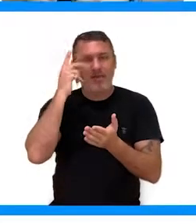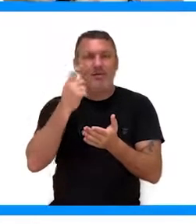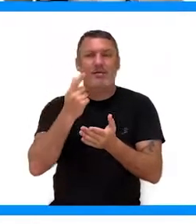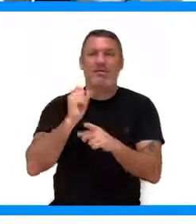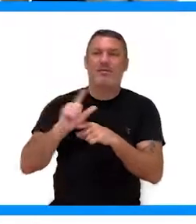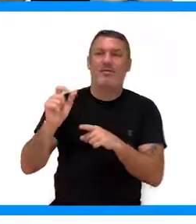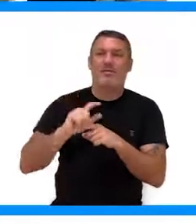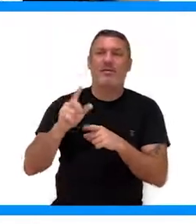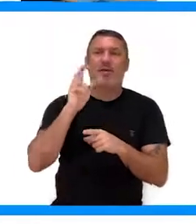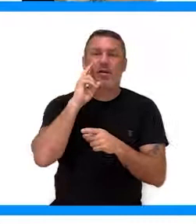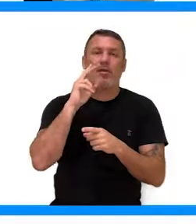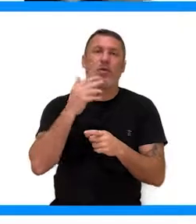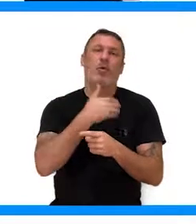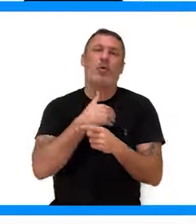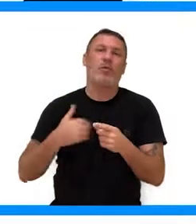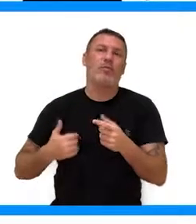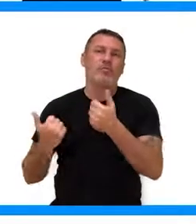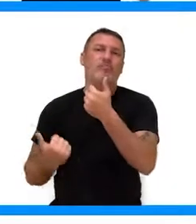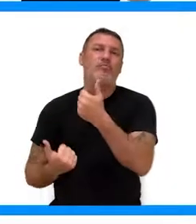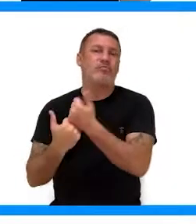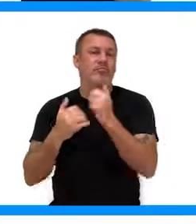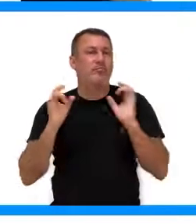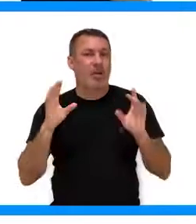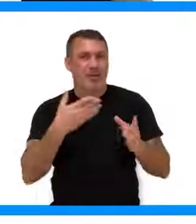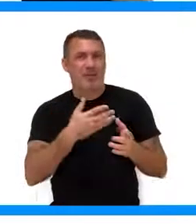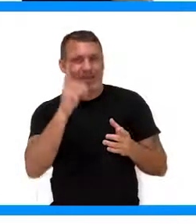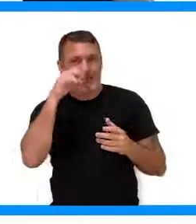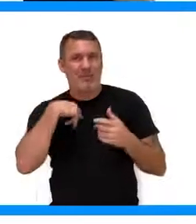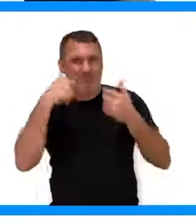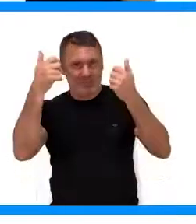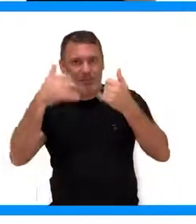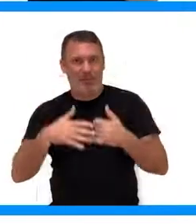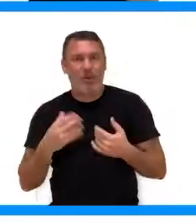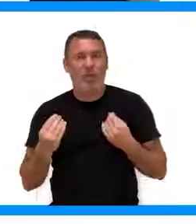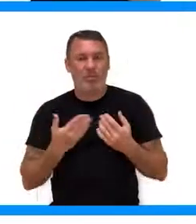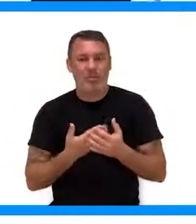grandes propriedades que são subsidiadas pelo governo?